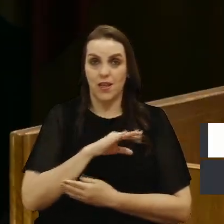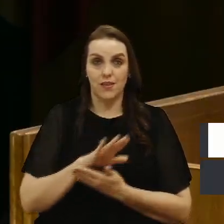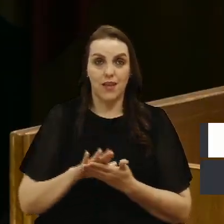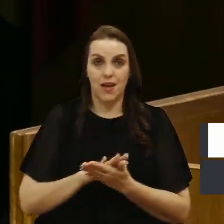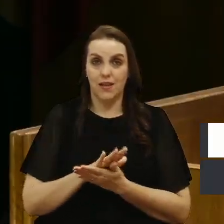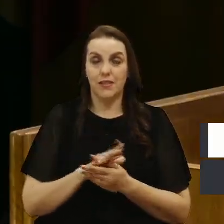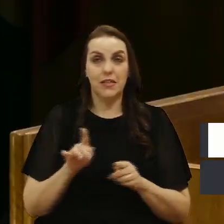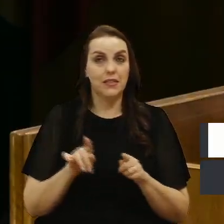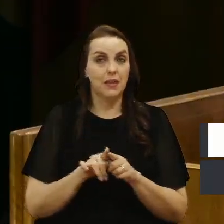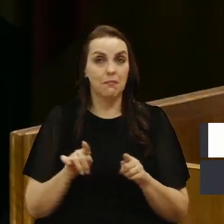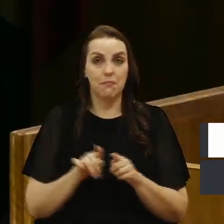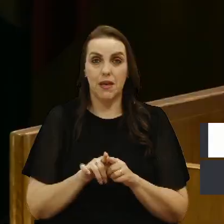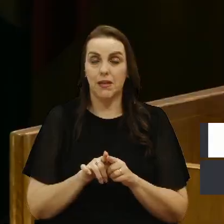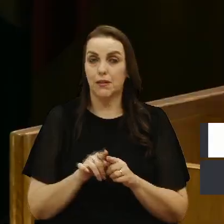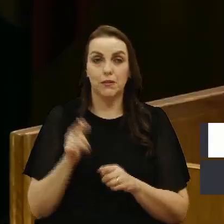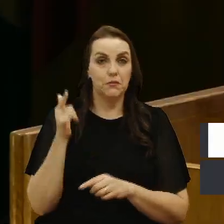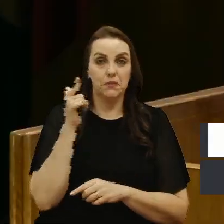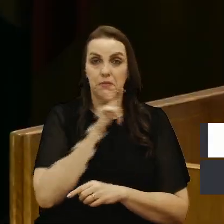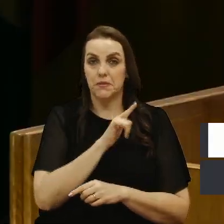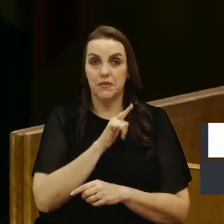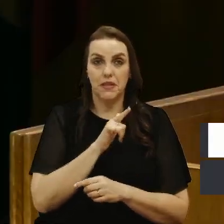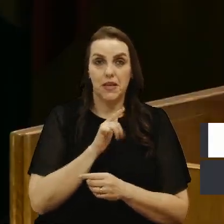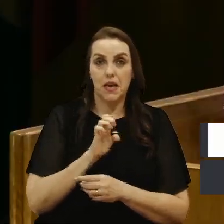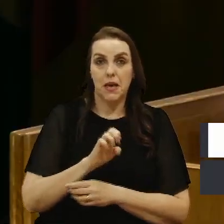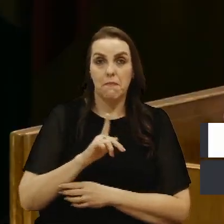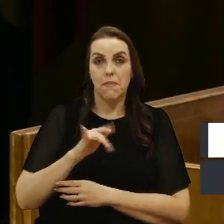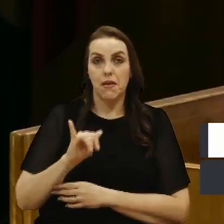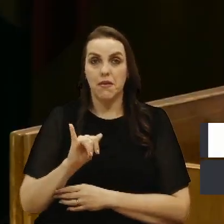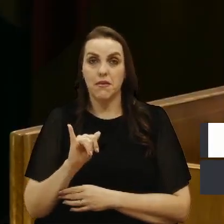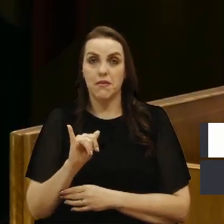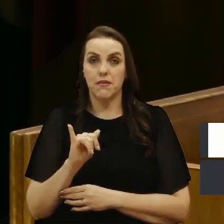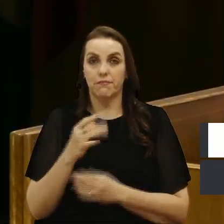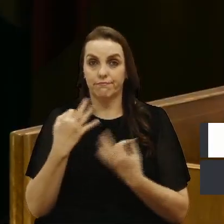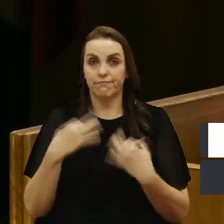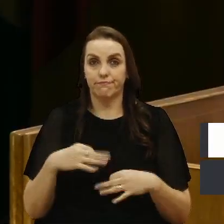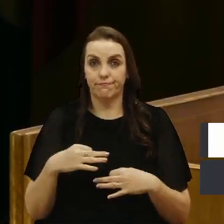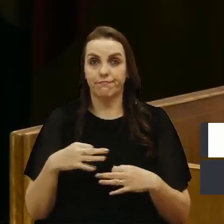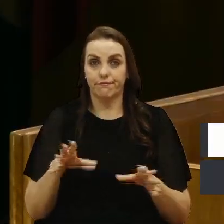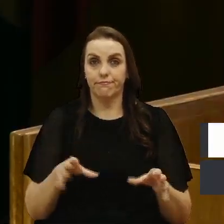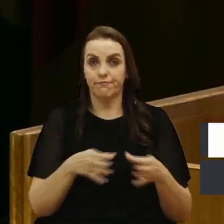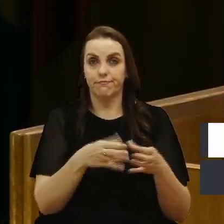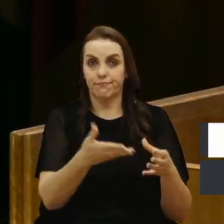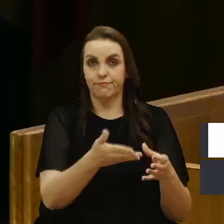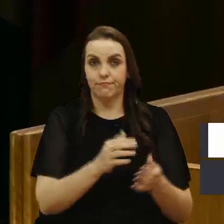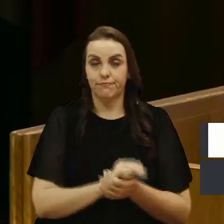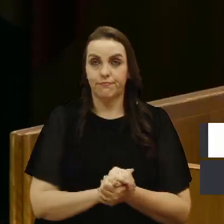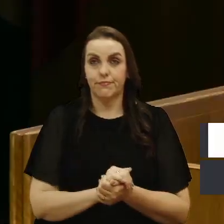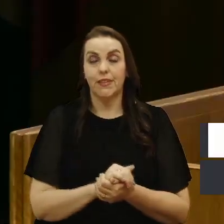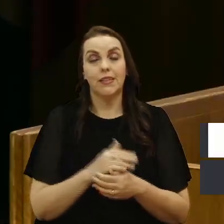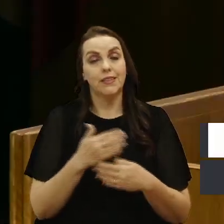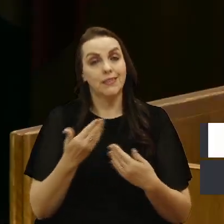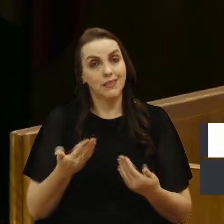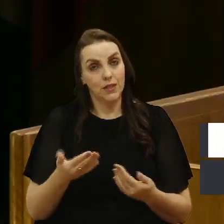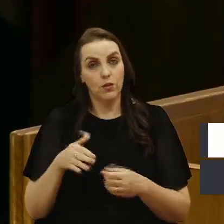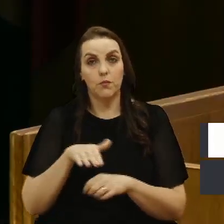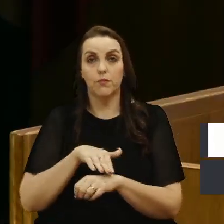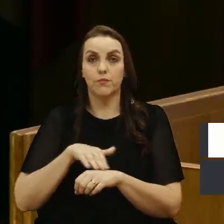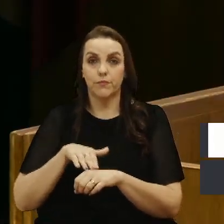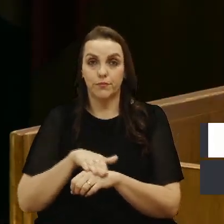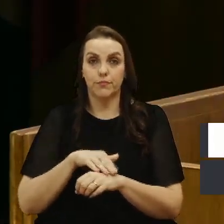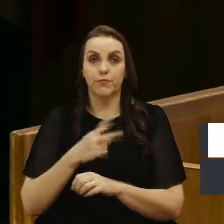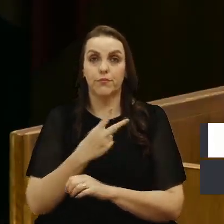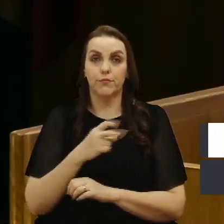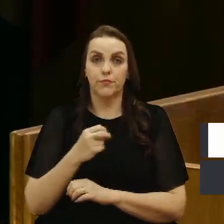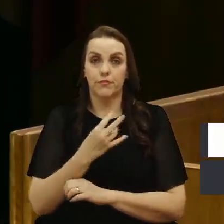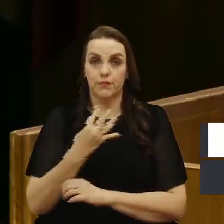tampouco consegue dar conta dos EPIs adequados para essa turma. Então, é uma conversa que a gente fez em 2024